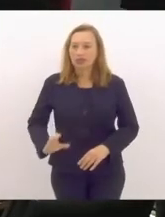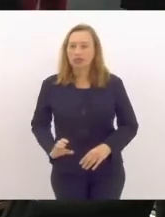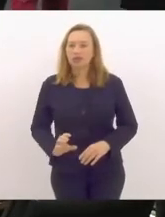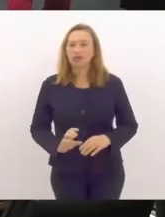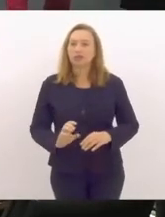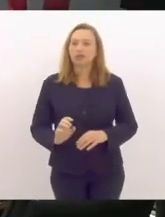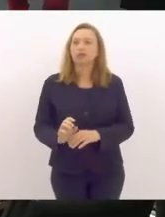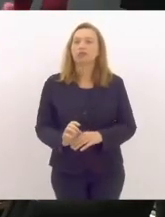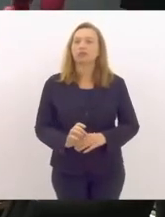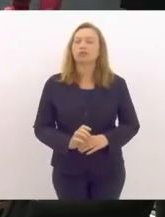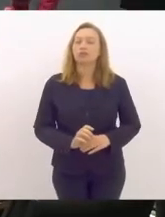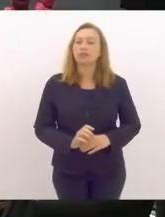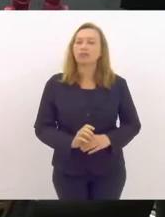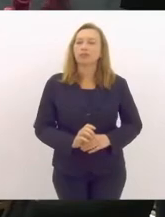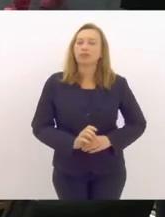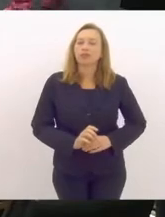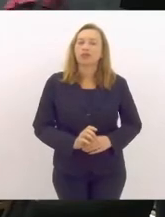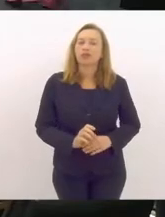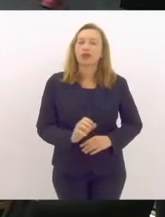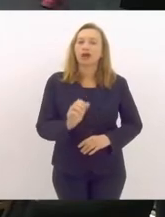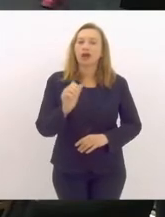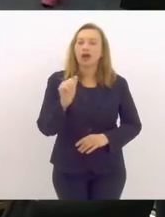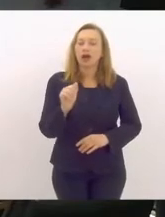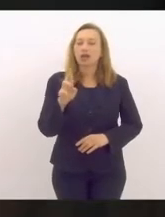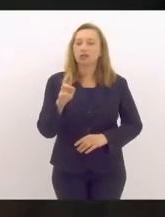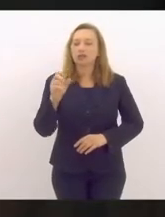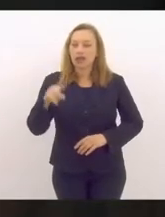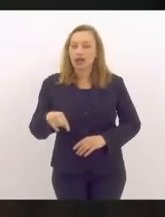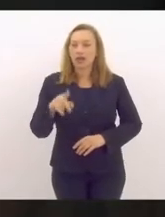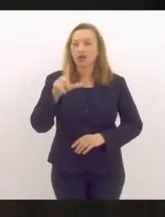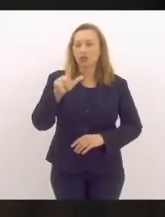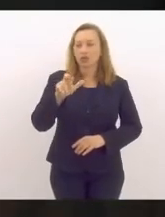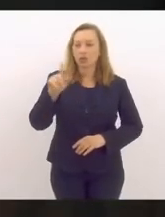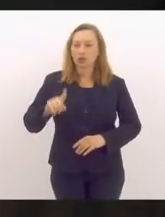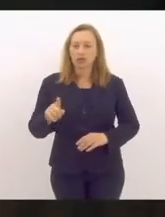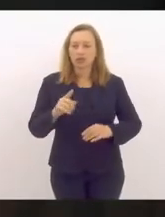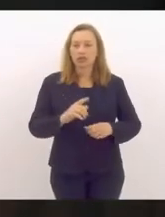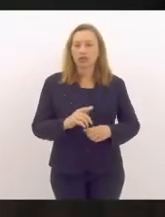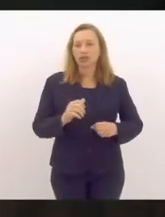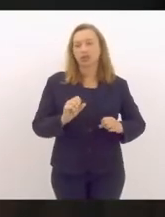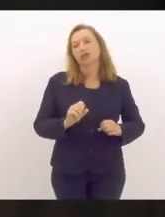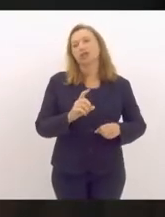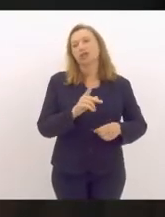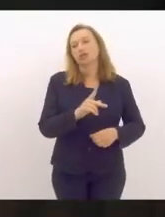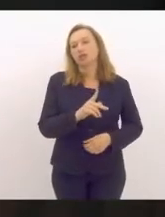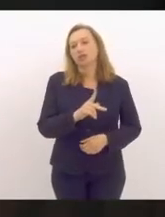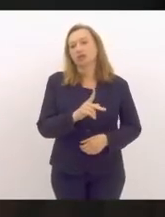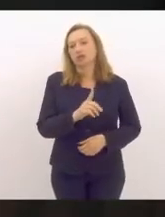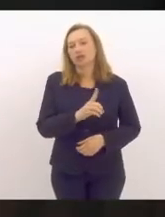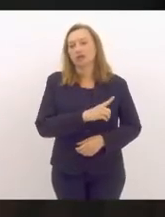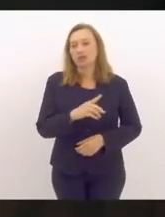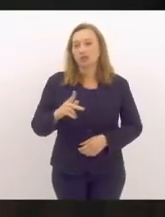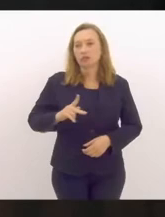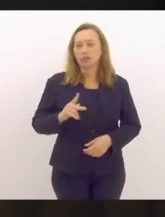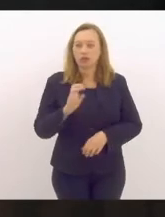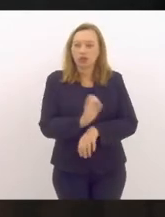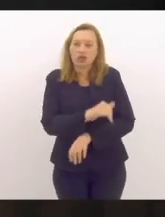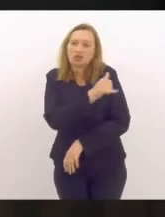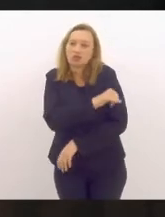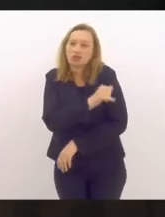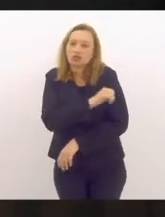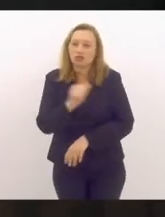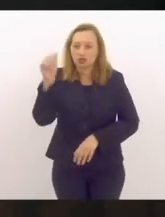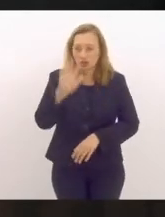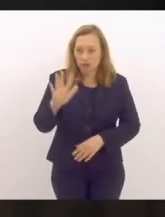diploma, ao senhor André Luiz Machado de Castro, defensor público do Estado do Rio de Janeiro. Defensor público geral